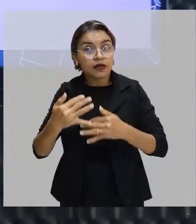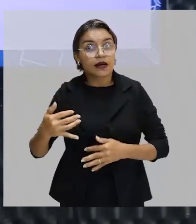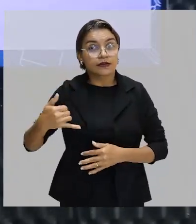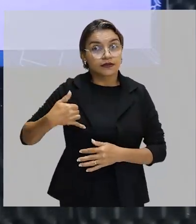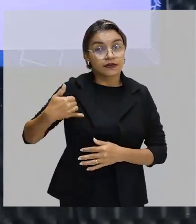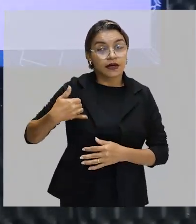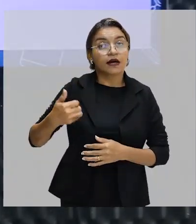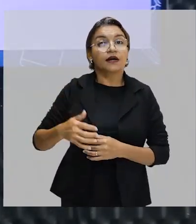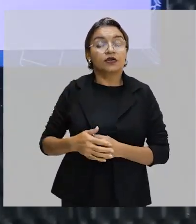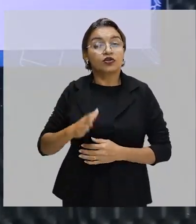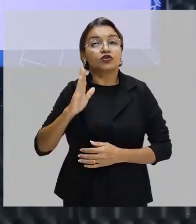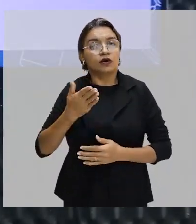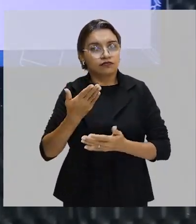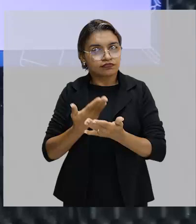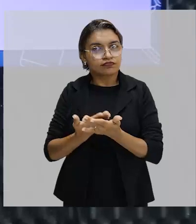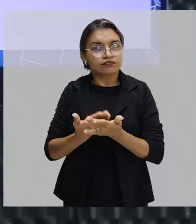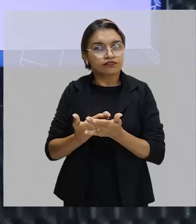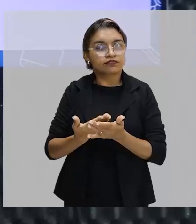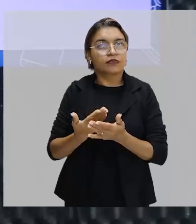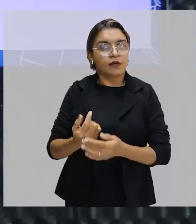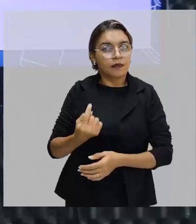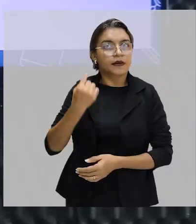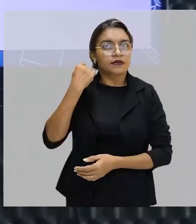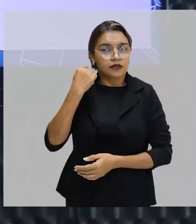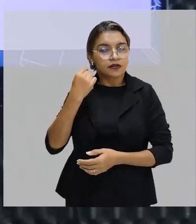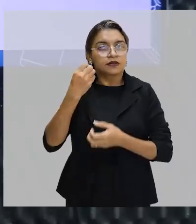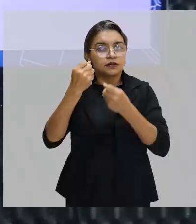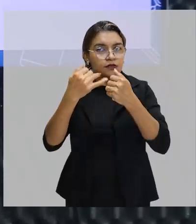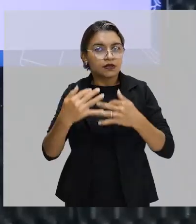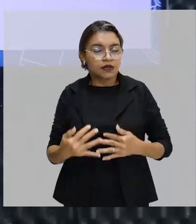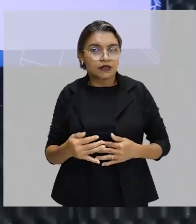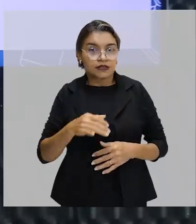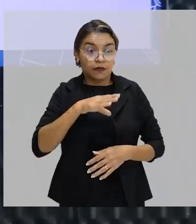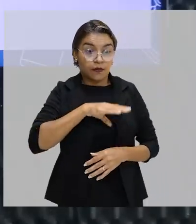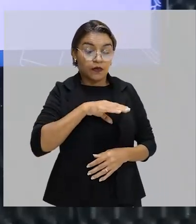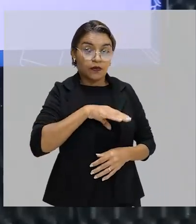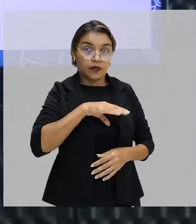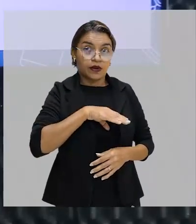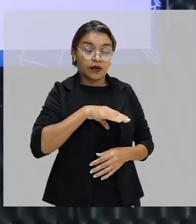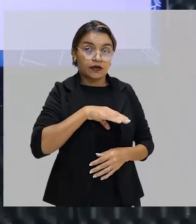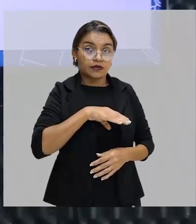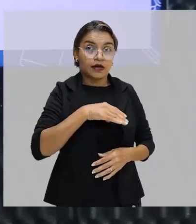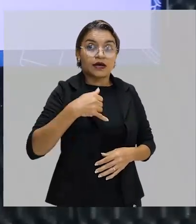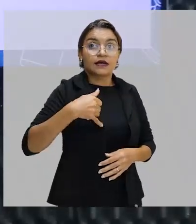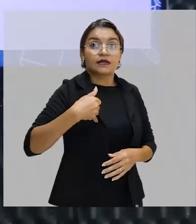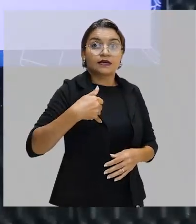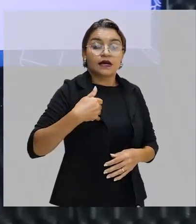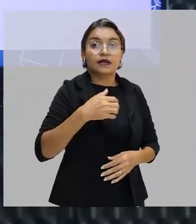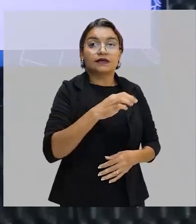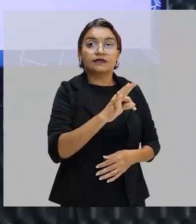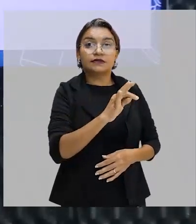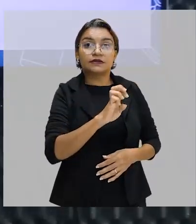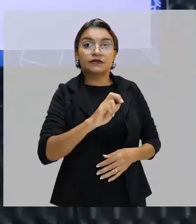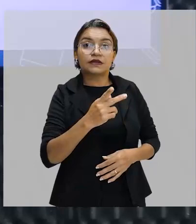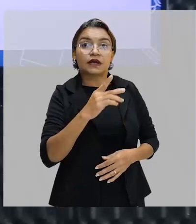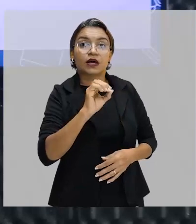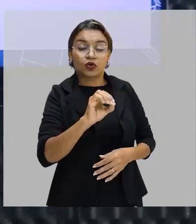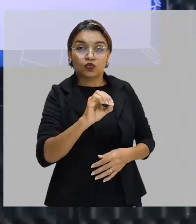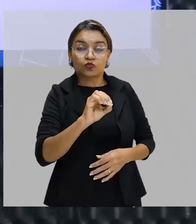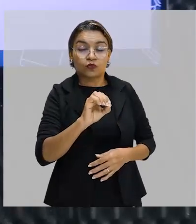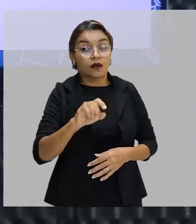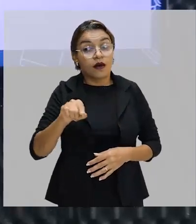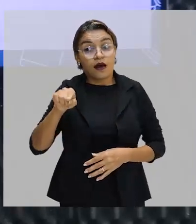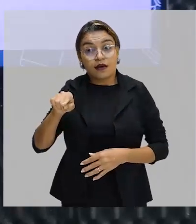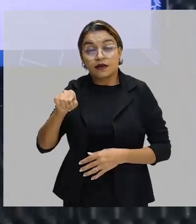isso na nossa aula anterior. Em português, nós dizemos eu tenho tantos anos. Mas o verbo ter em inglês